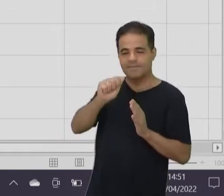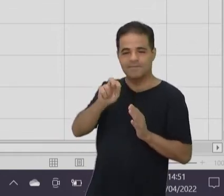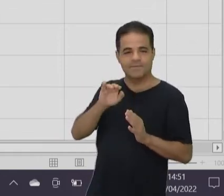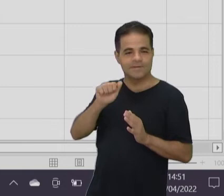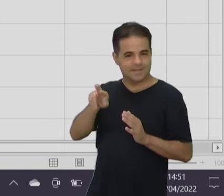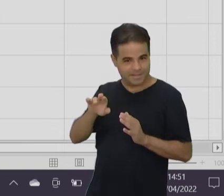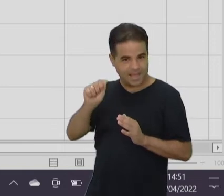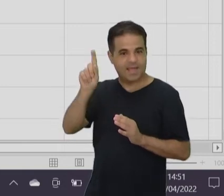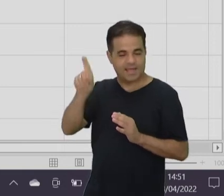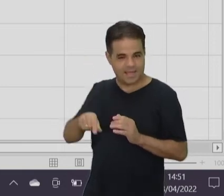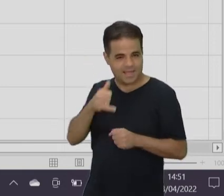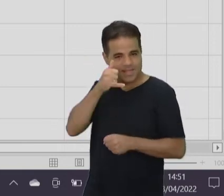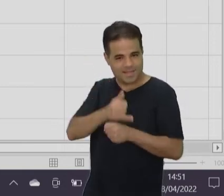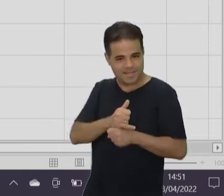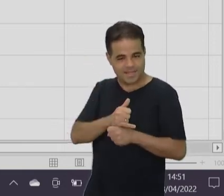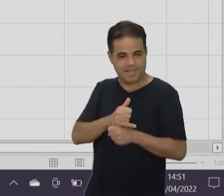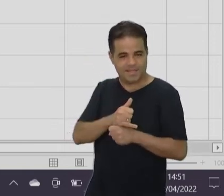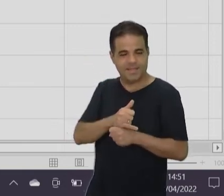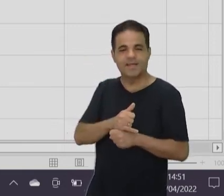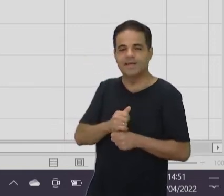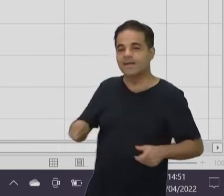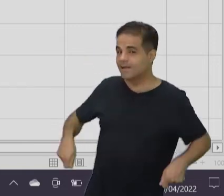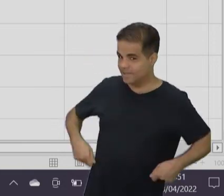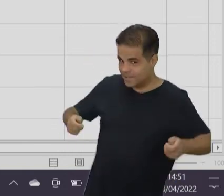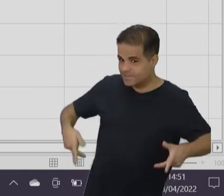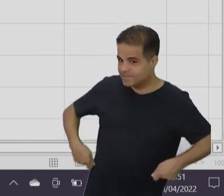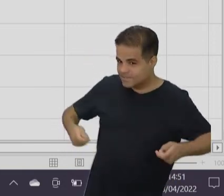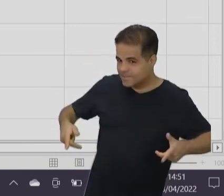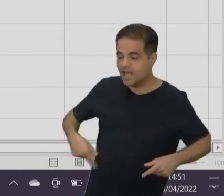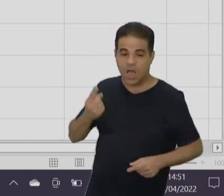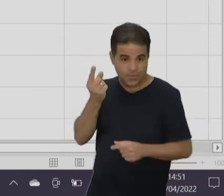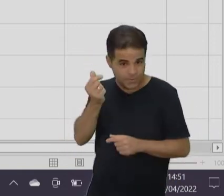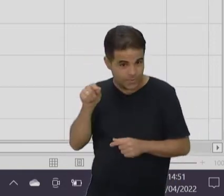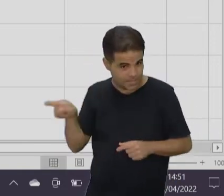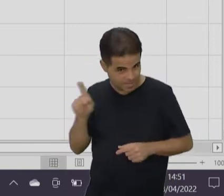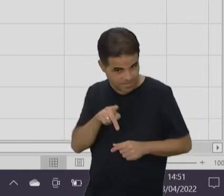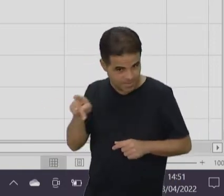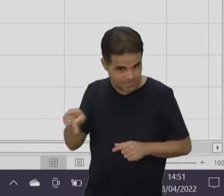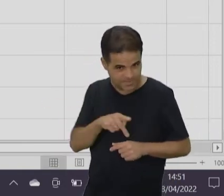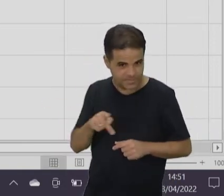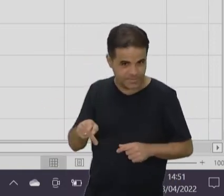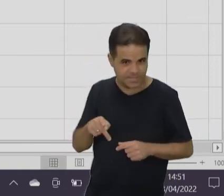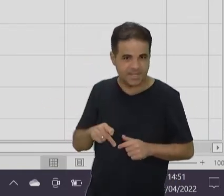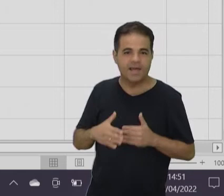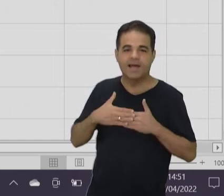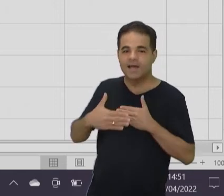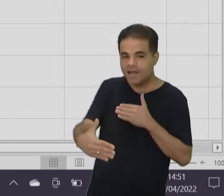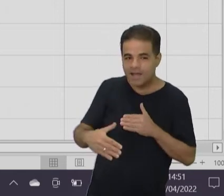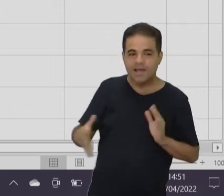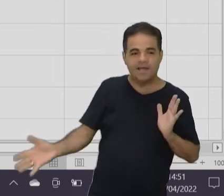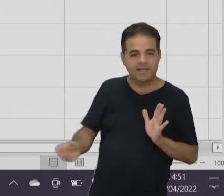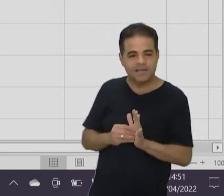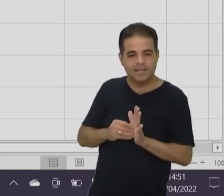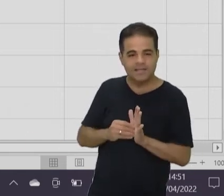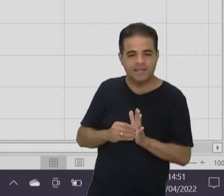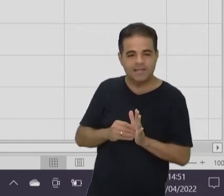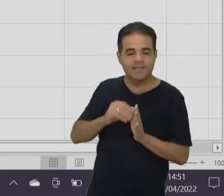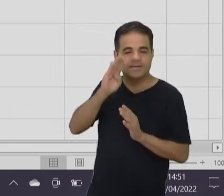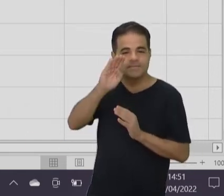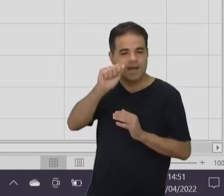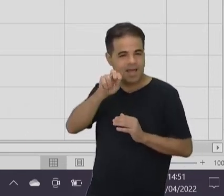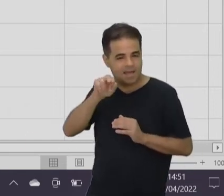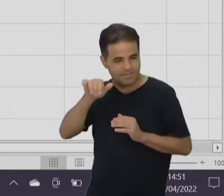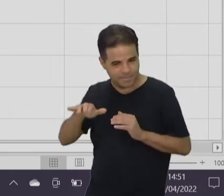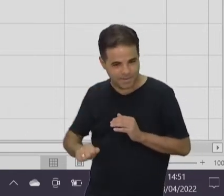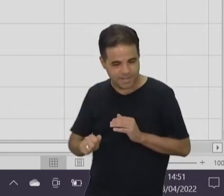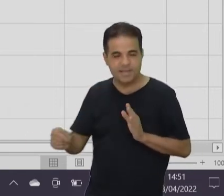A dona... Dos meus gastos. A dona do dinheiro aí da professora. Então, aqui, ó, já tá aqui Bárbara, tá? Então,